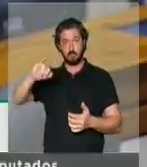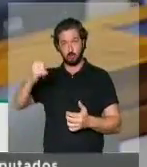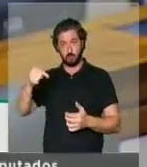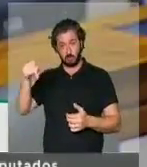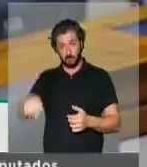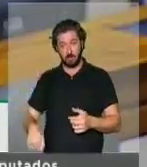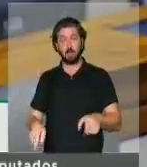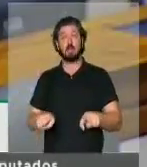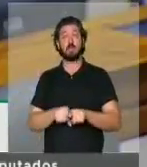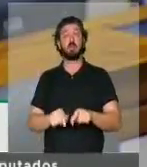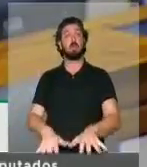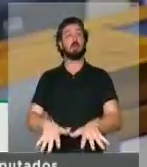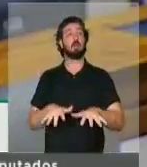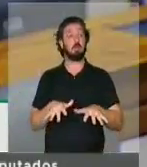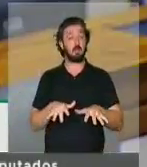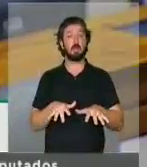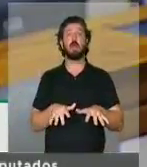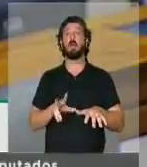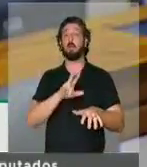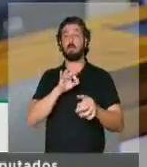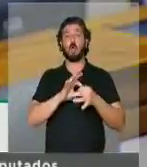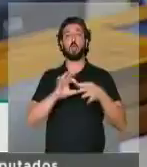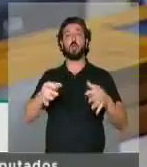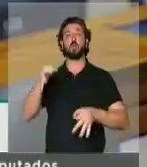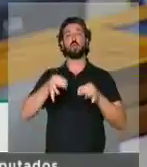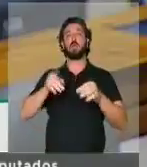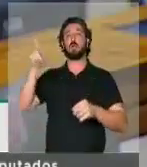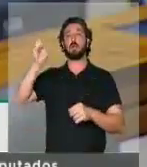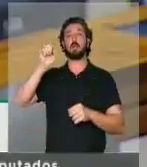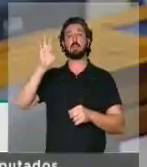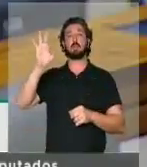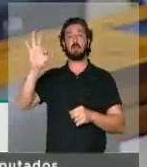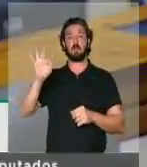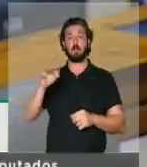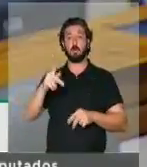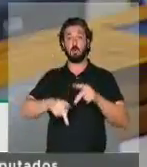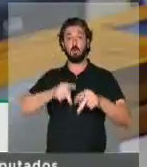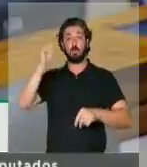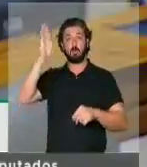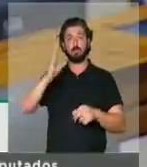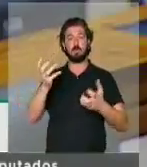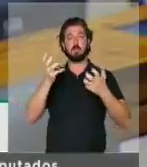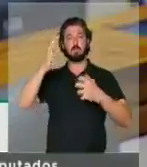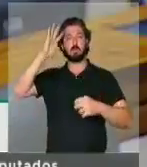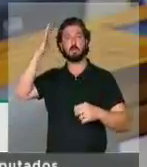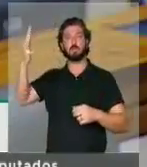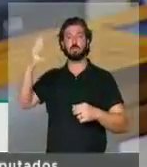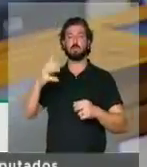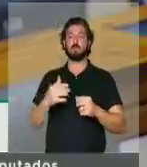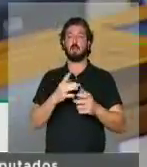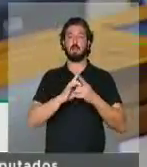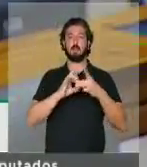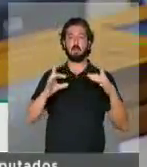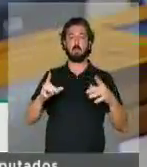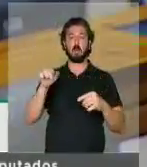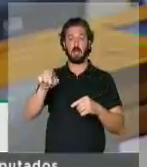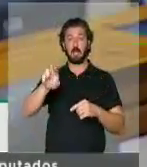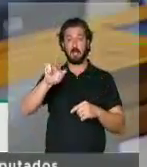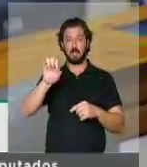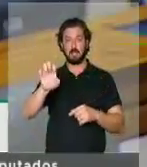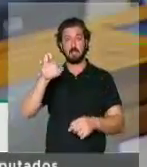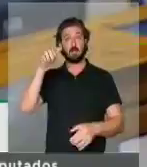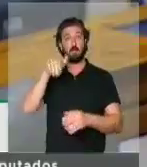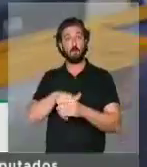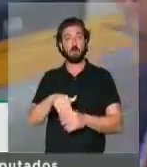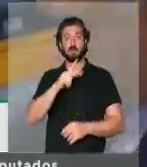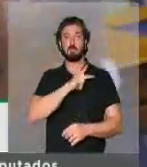plenário autorizarão o julgamento pelo Supremo. Os brasileiros querem uma saída democrática para a crise, querem